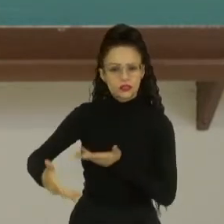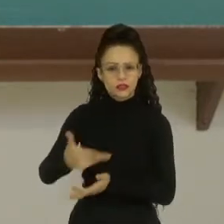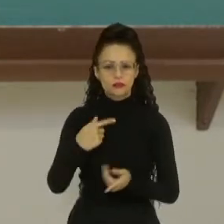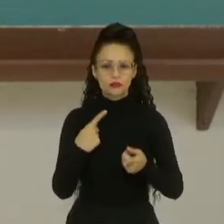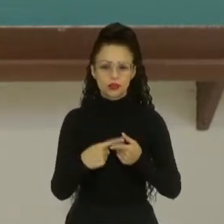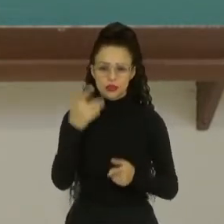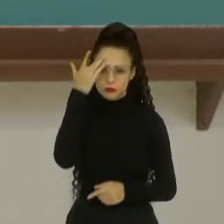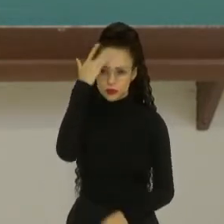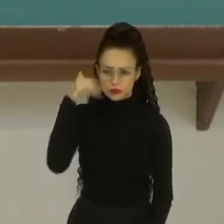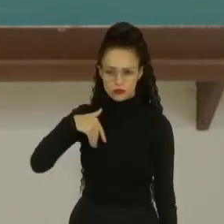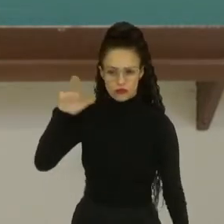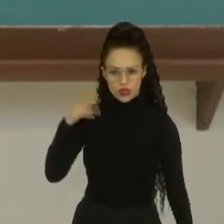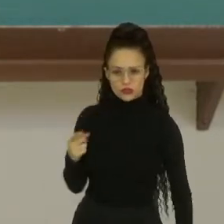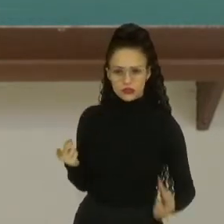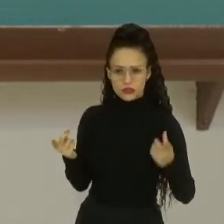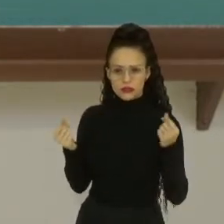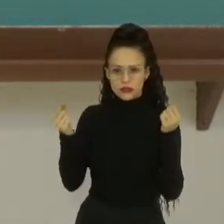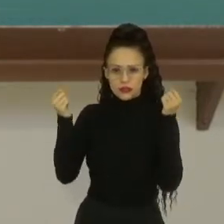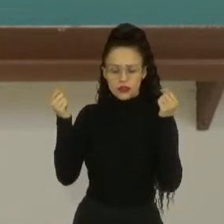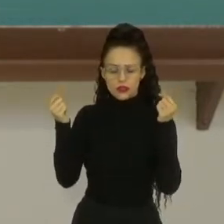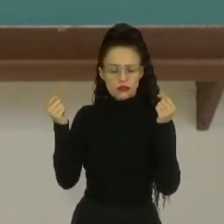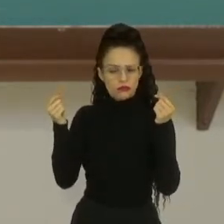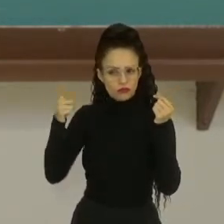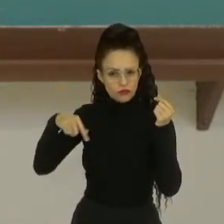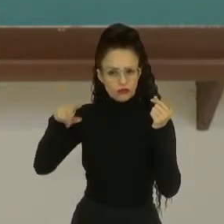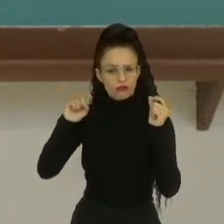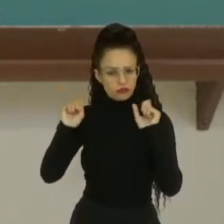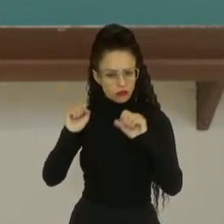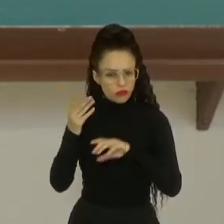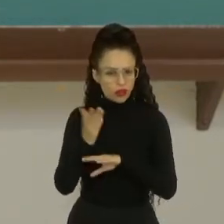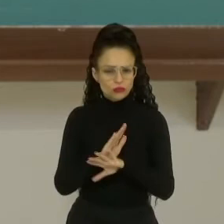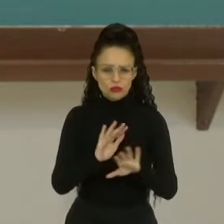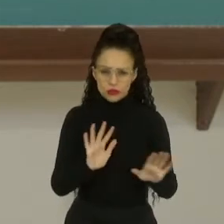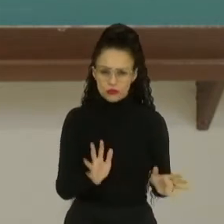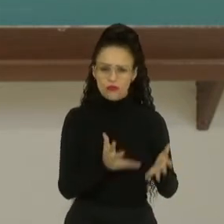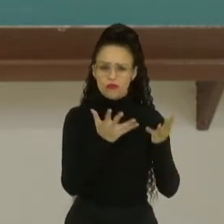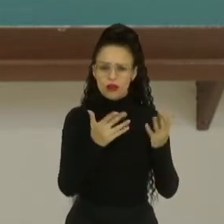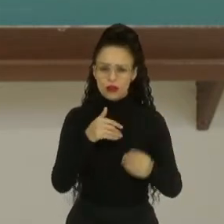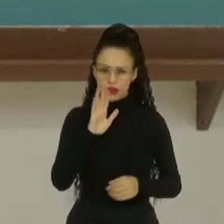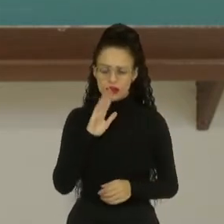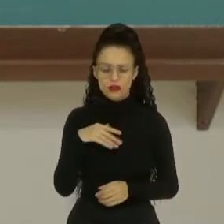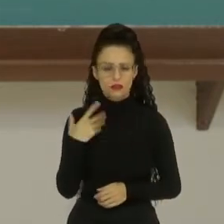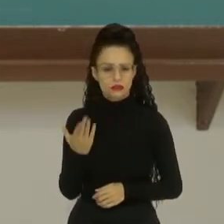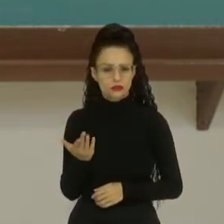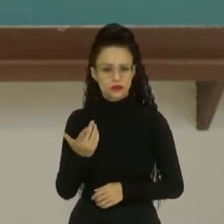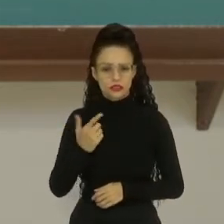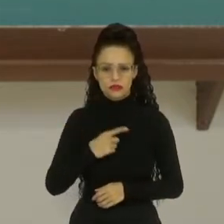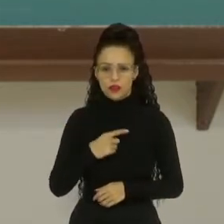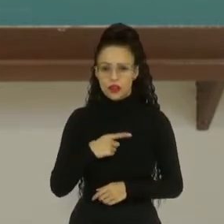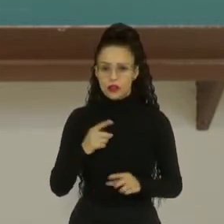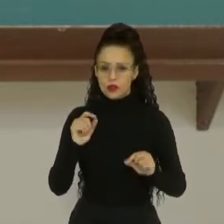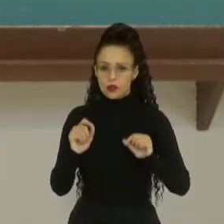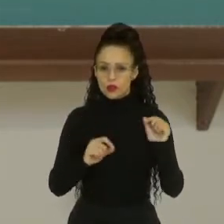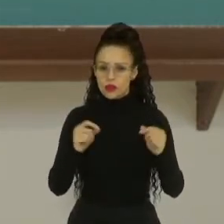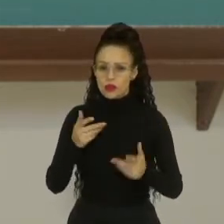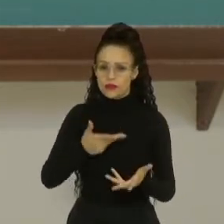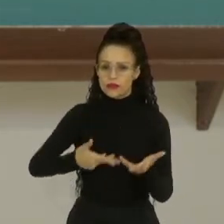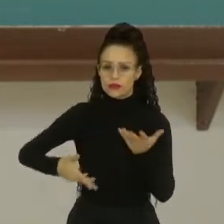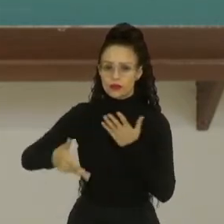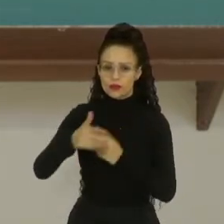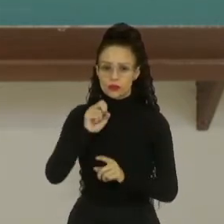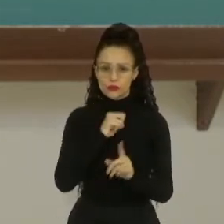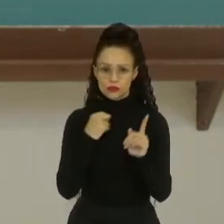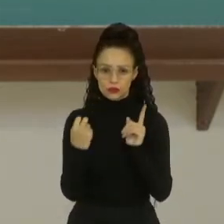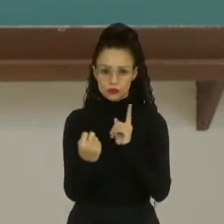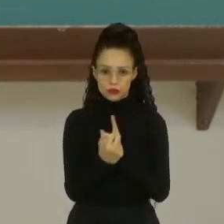que têm maiores condições não podem ajudar um pouquinho mais, né? Temos todo um envolvimento